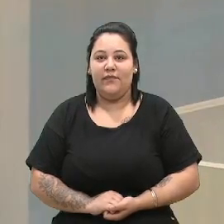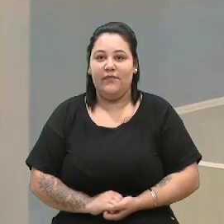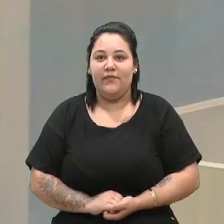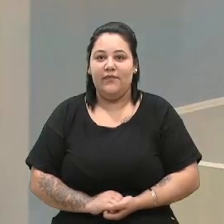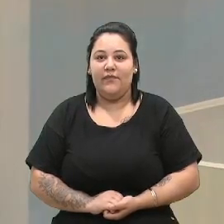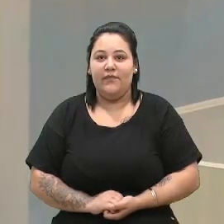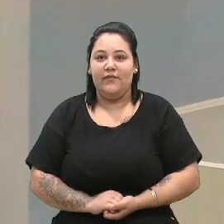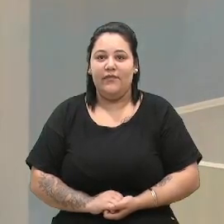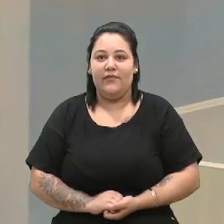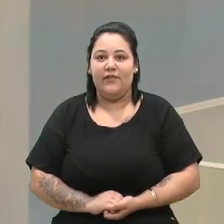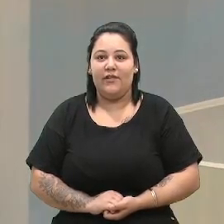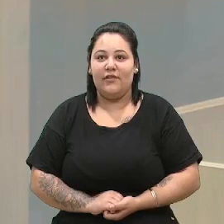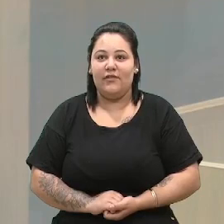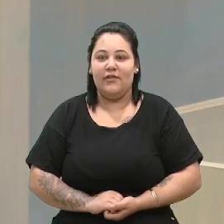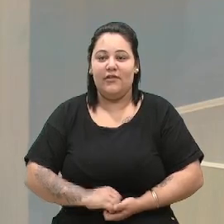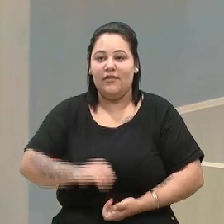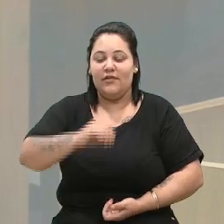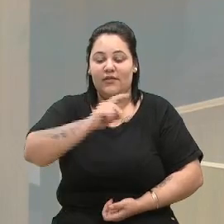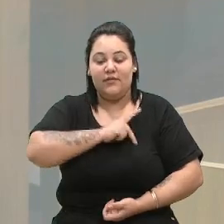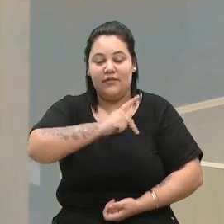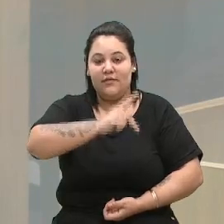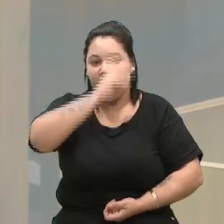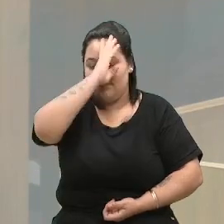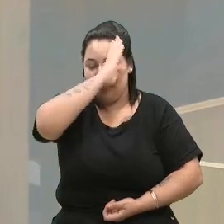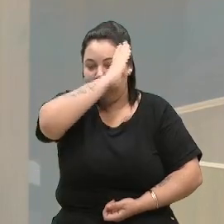Senhor presidente, vereador Bressan,